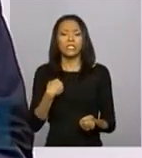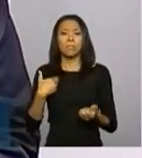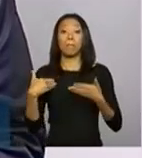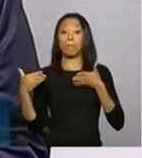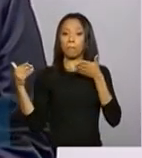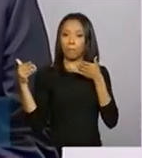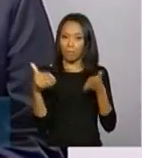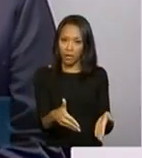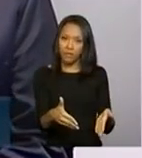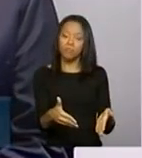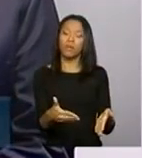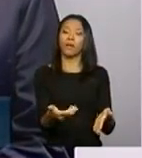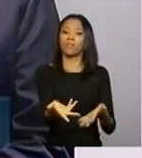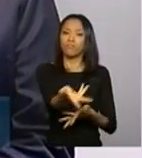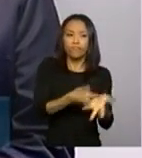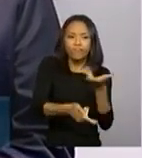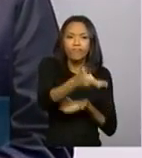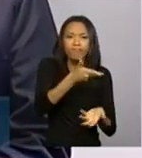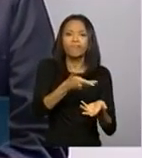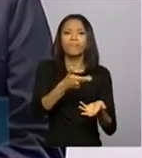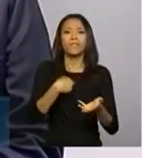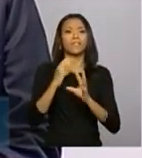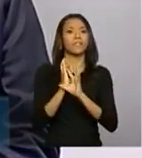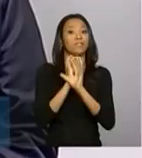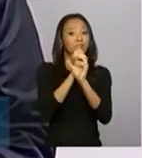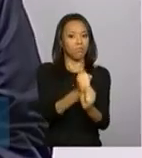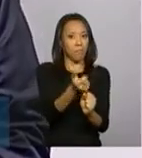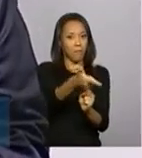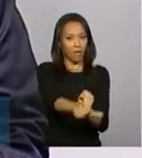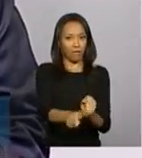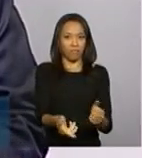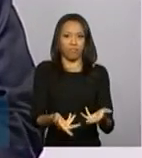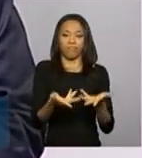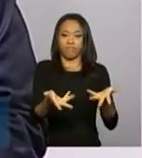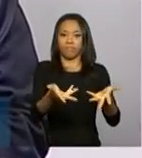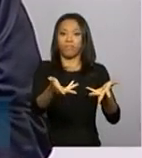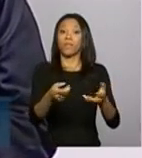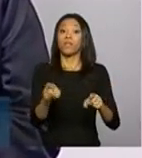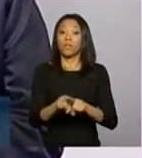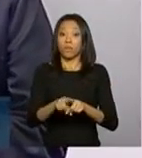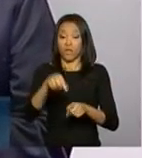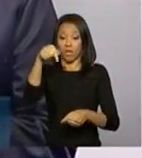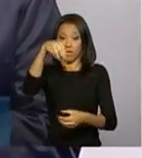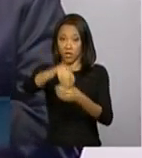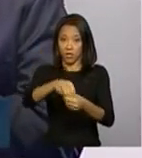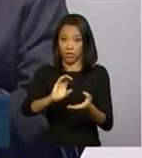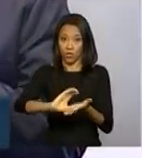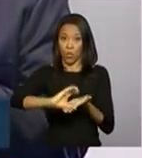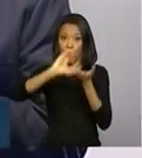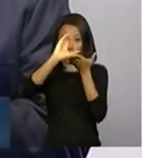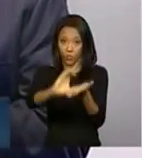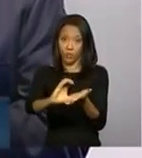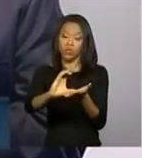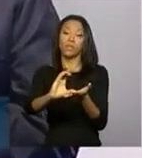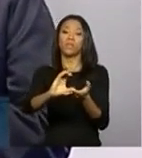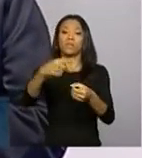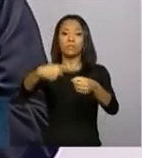participar, interagir e somar. O Conselho das Cidades de natureza